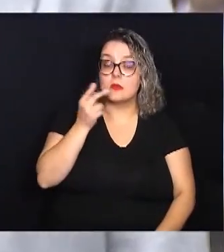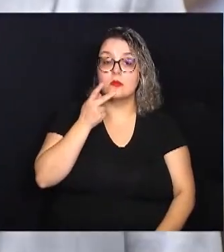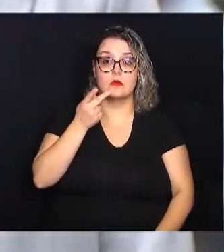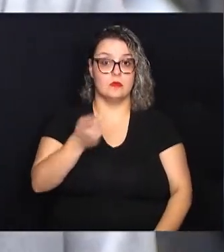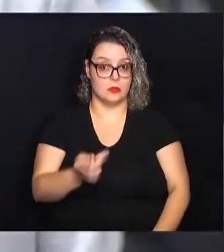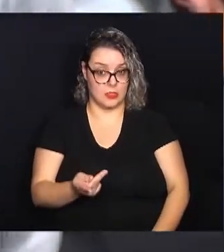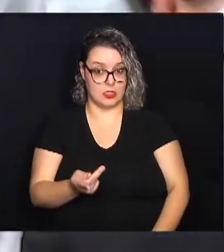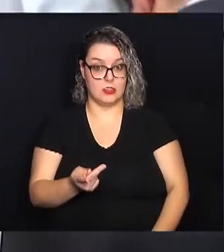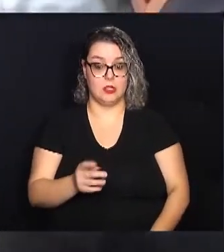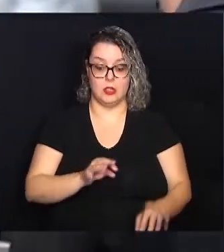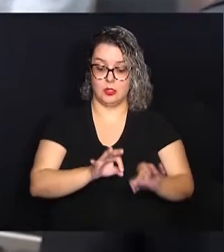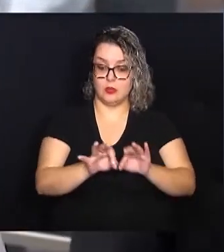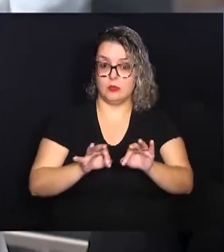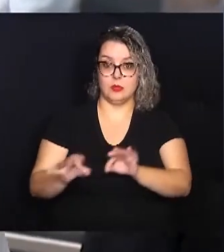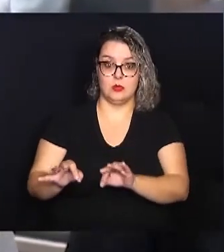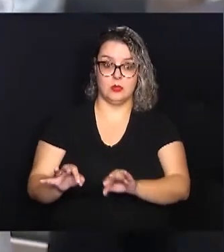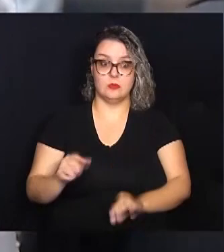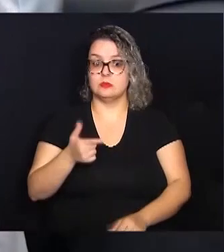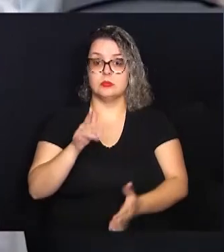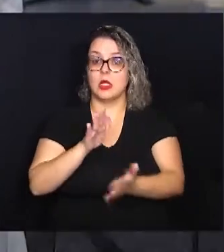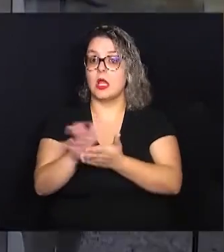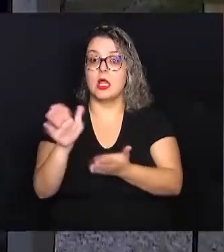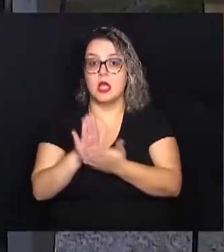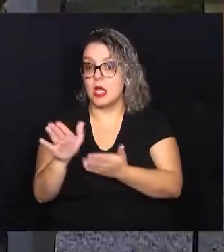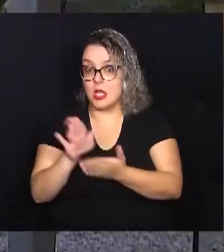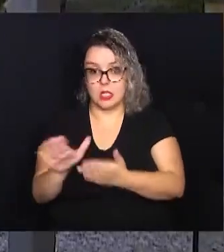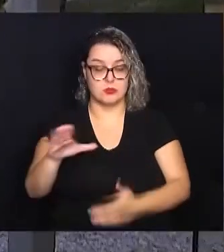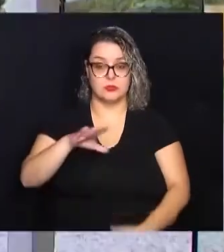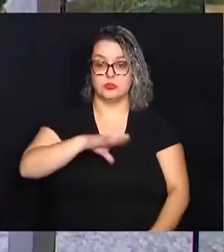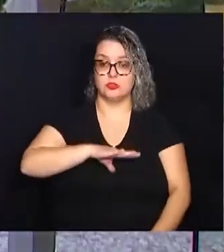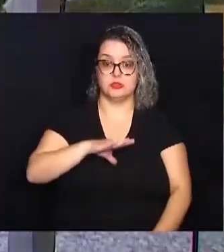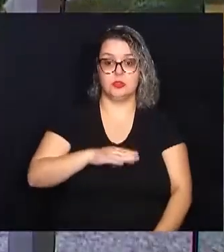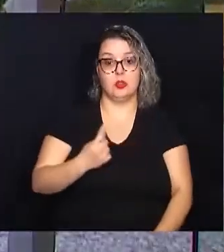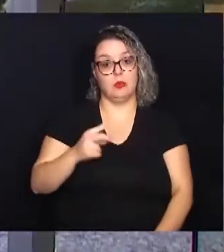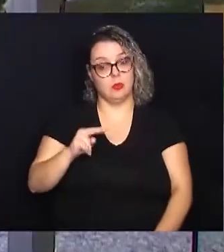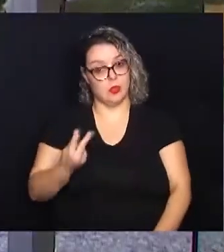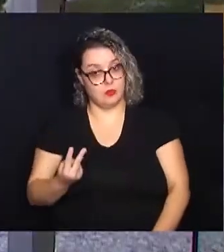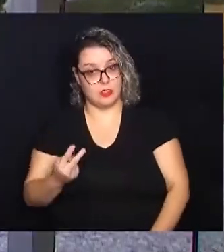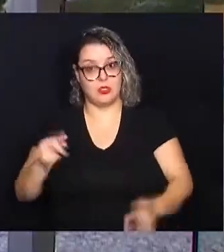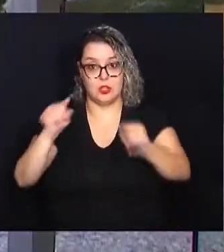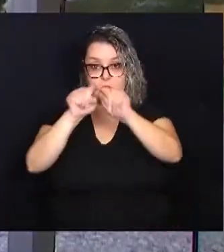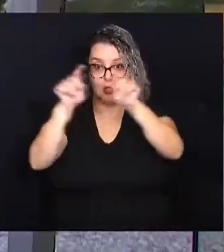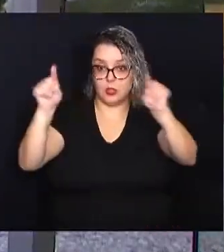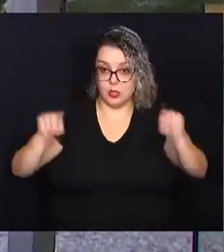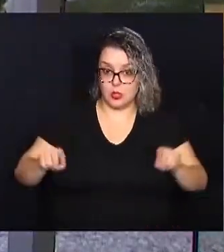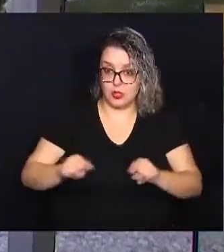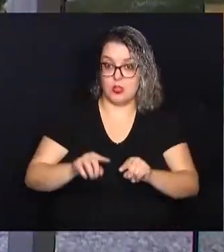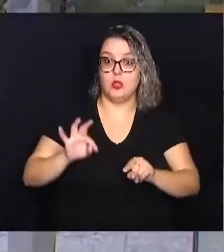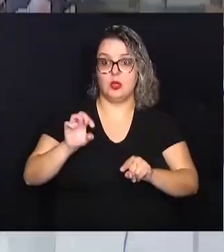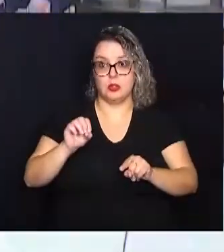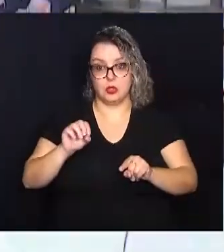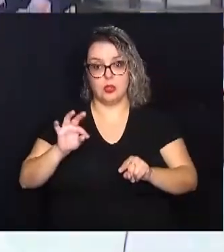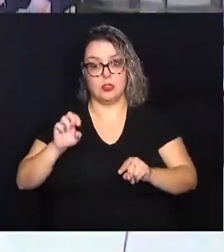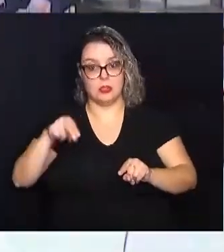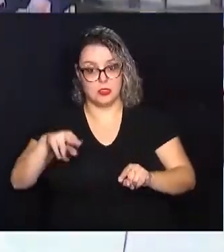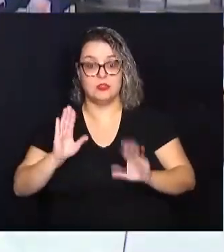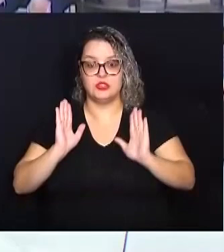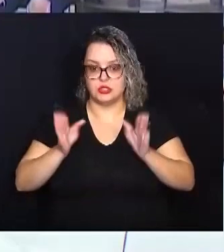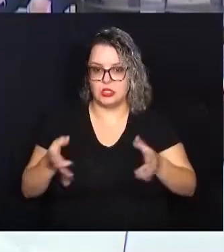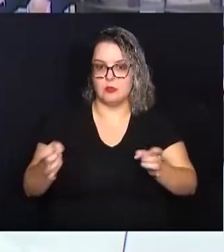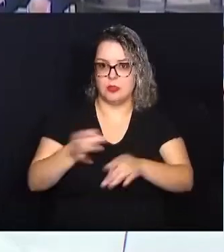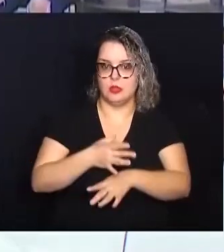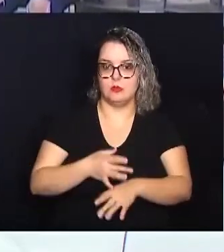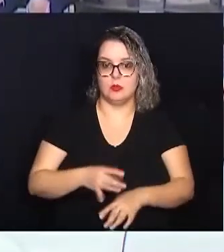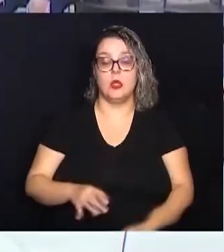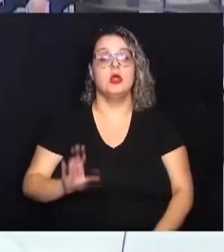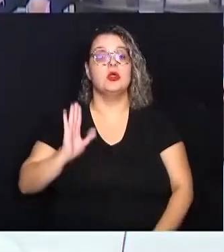o projeto não deve gerar custos ao município, uma vez que os totens já estão instalados. Os totens hoje